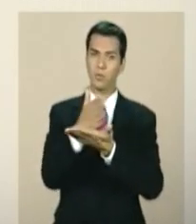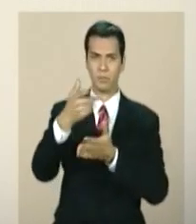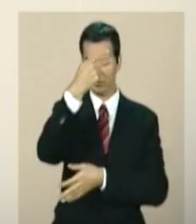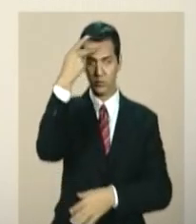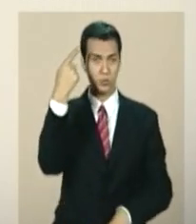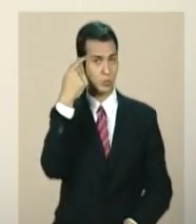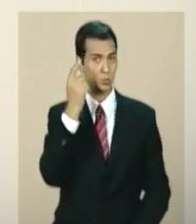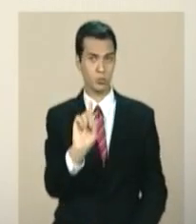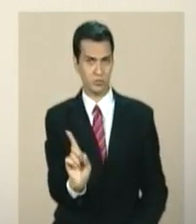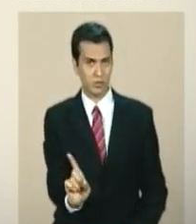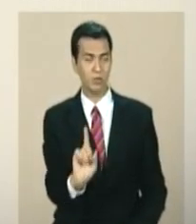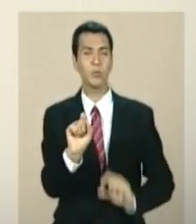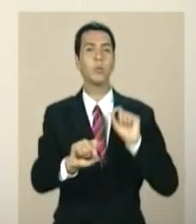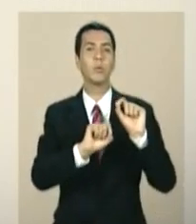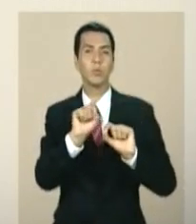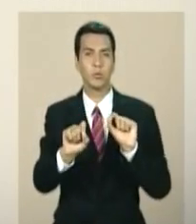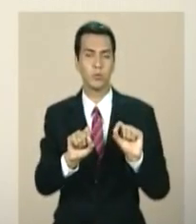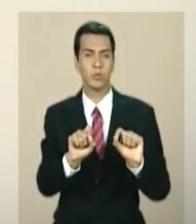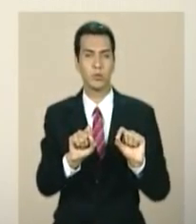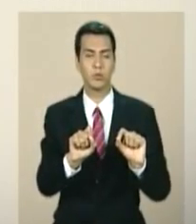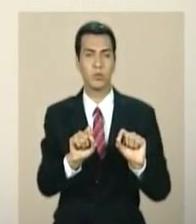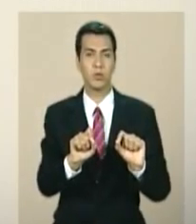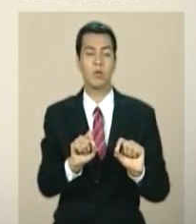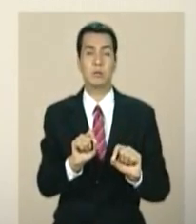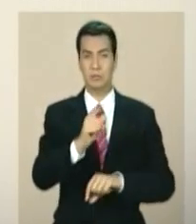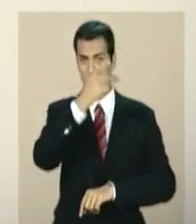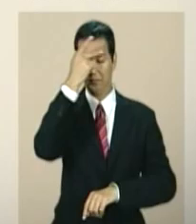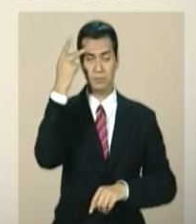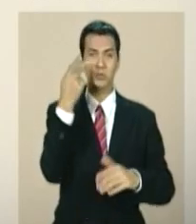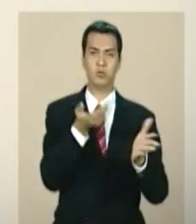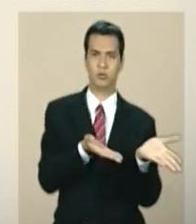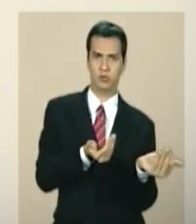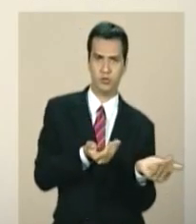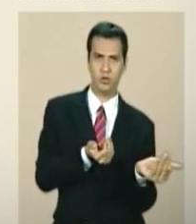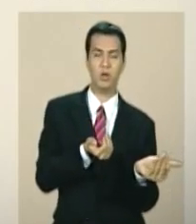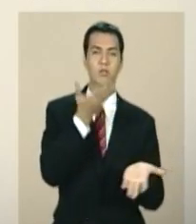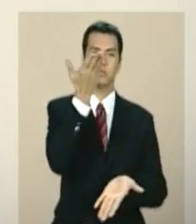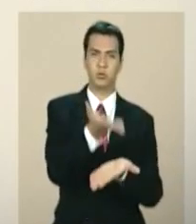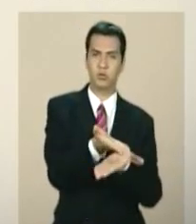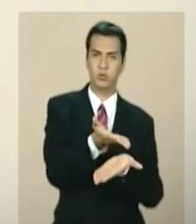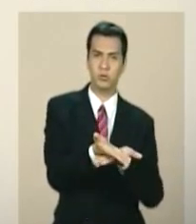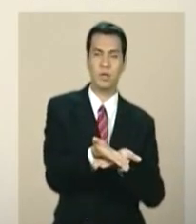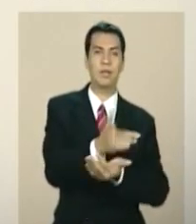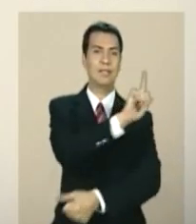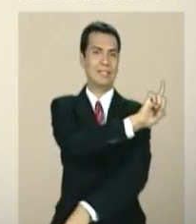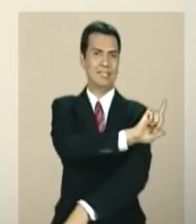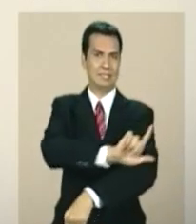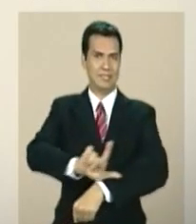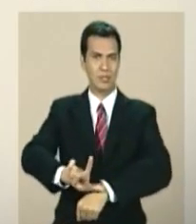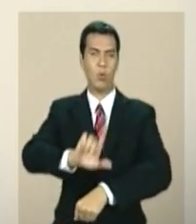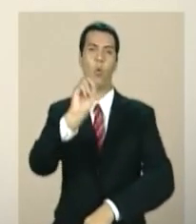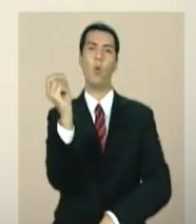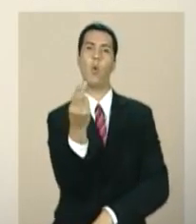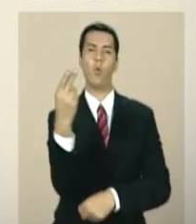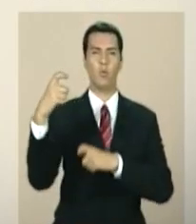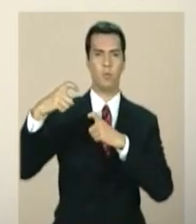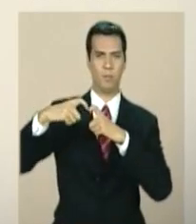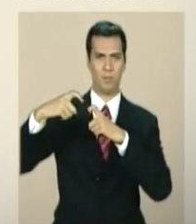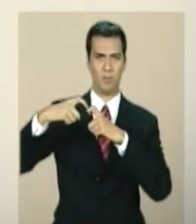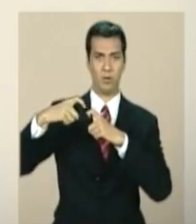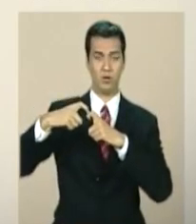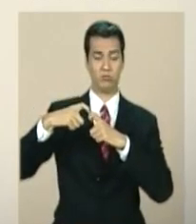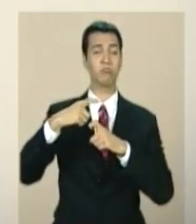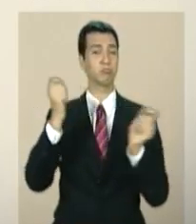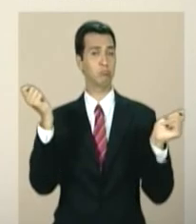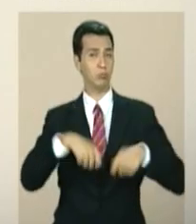sabe Além disso é que os jovens que fizeram o curso de licenciatura ou medicina e que forem trabalhar dando aula